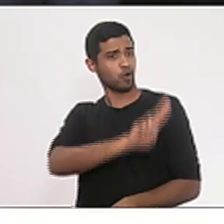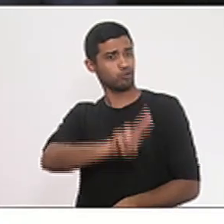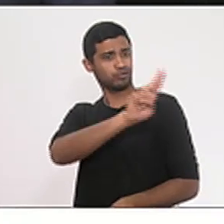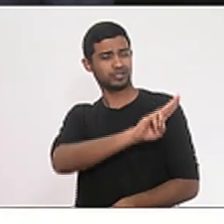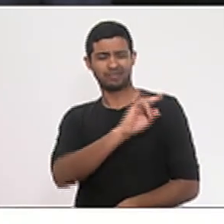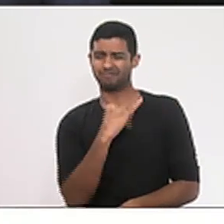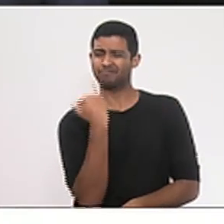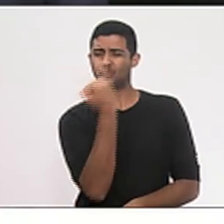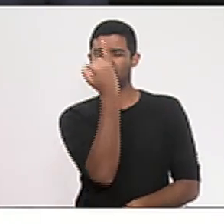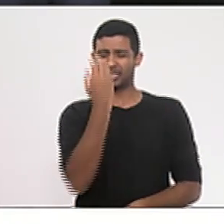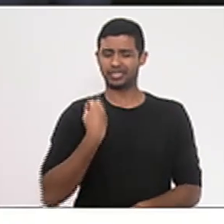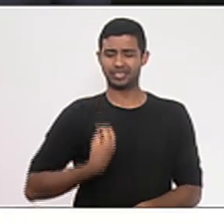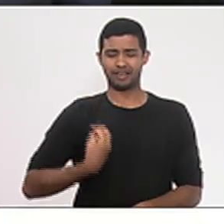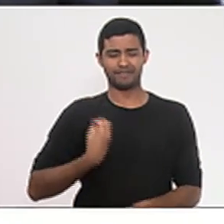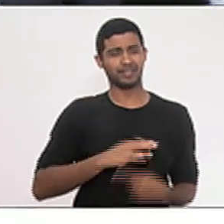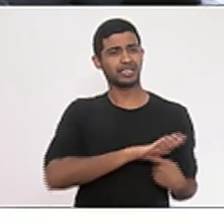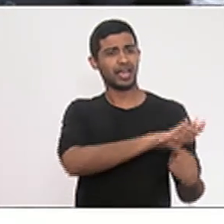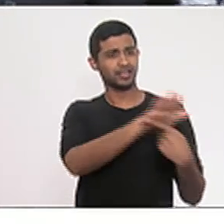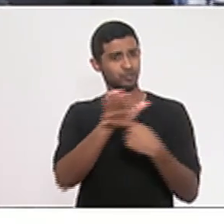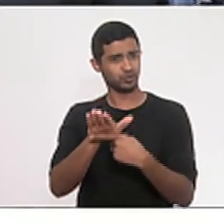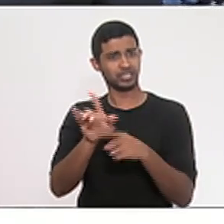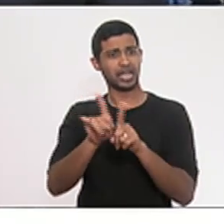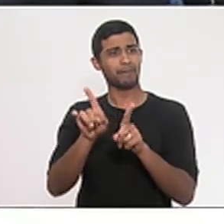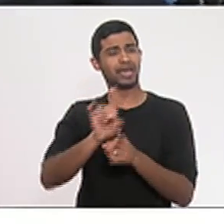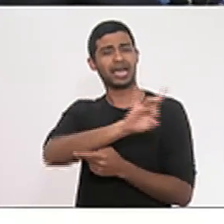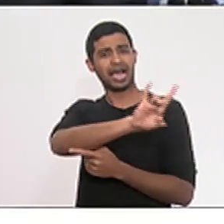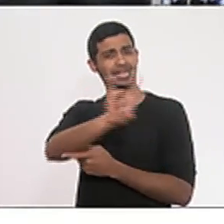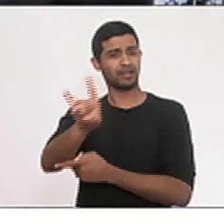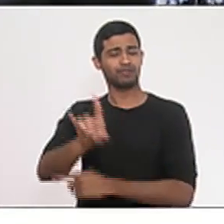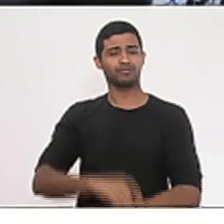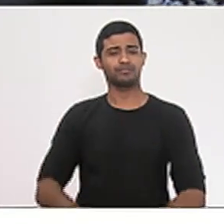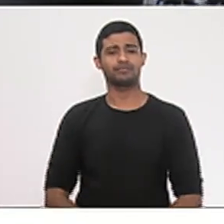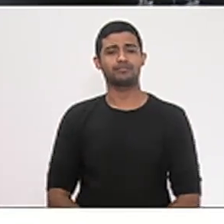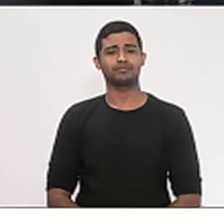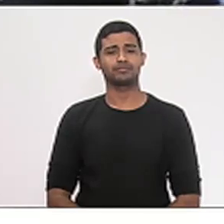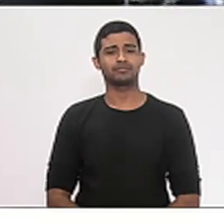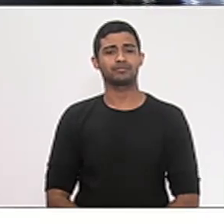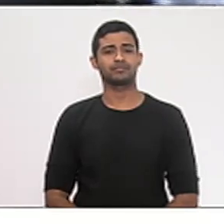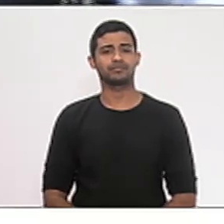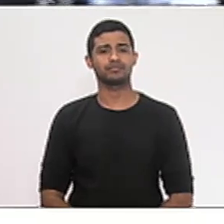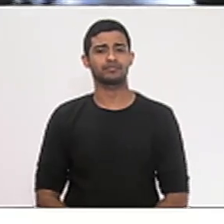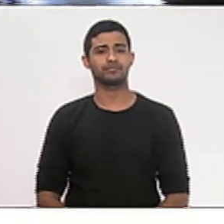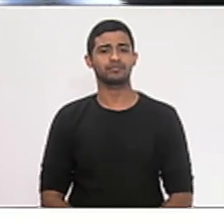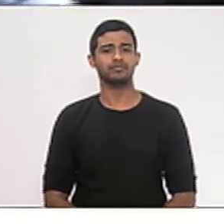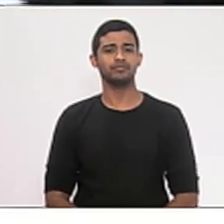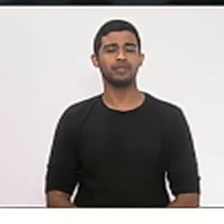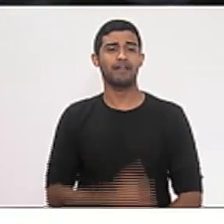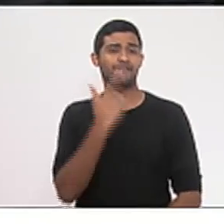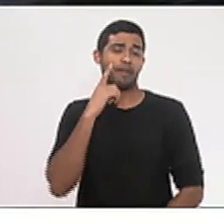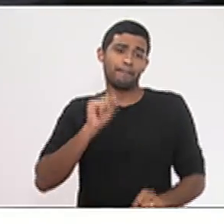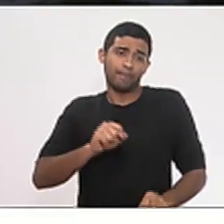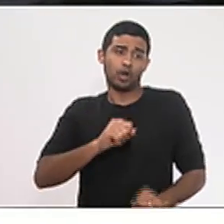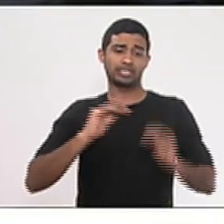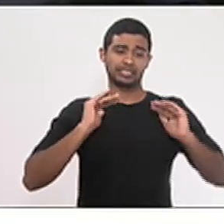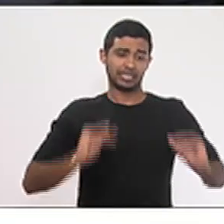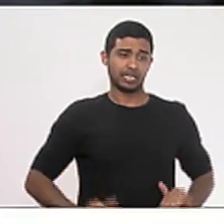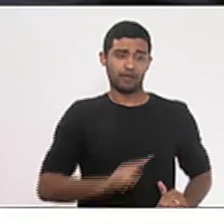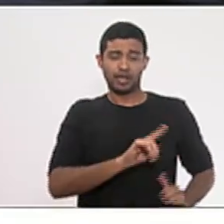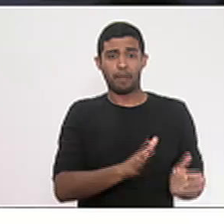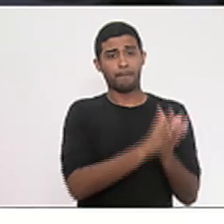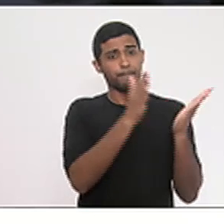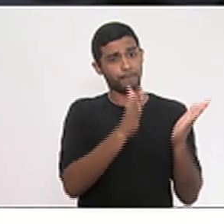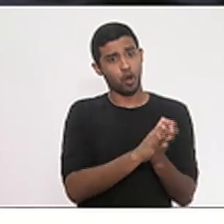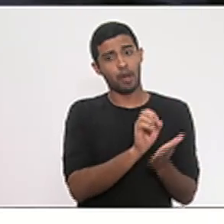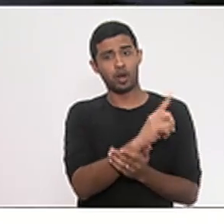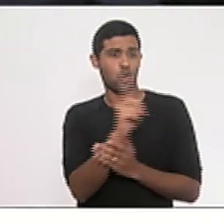bem fundamental para a vida e para o bem-estar de todos, desde o cidadão mais pobre até aquele que mais é